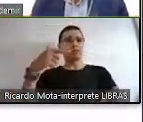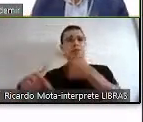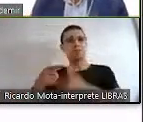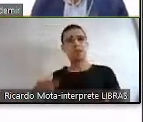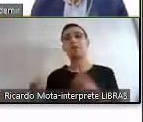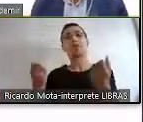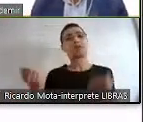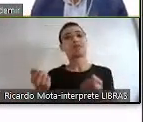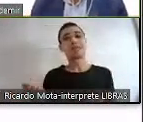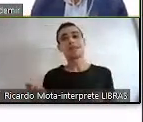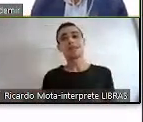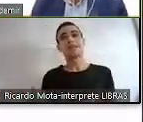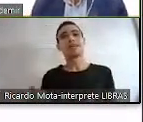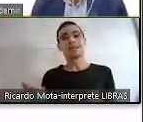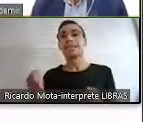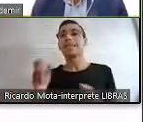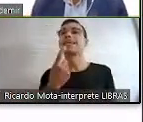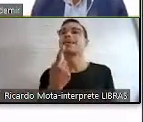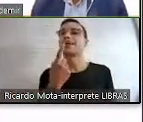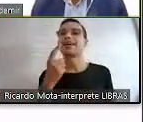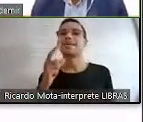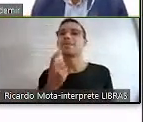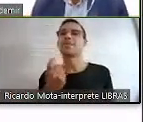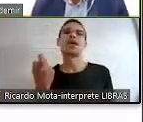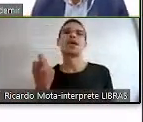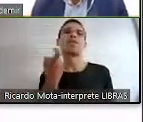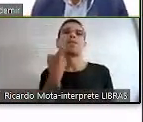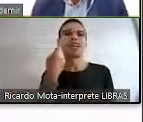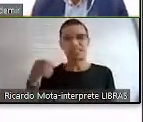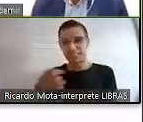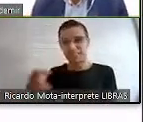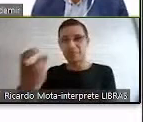aquário tinha 1.200 litros de água,